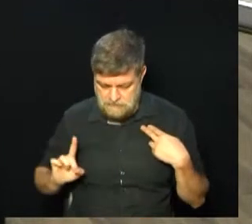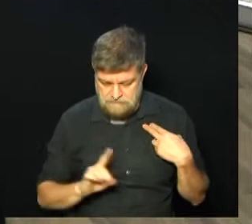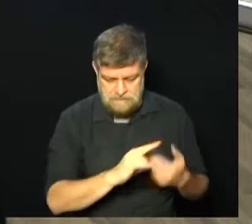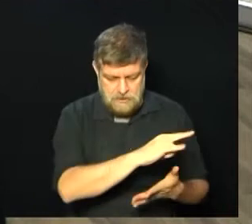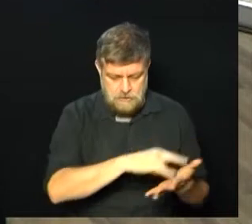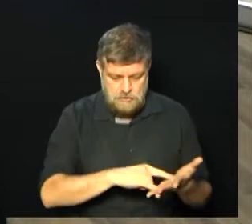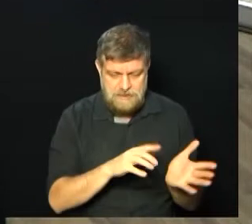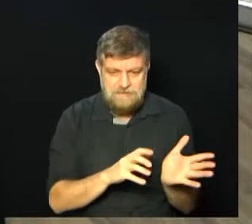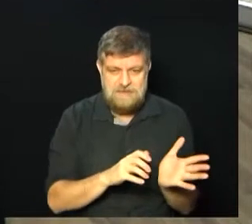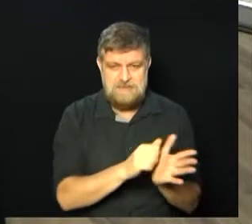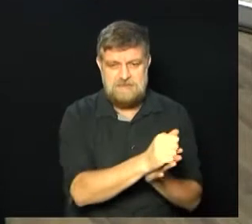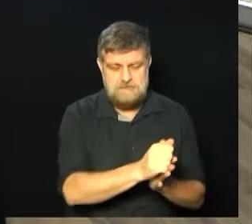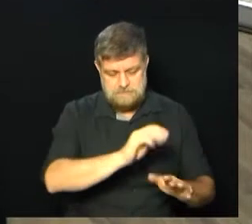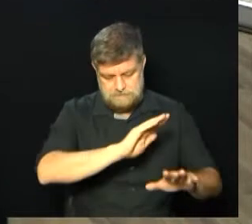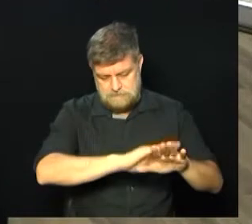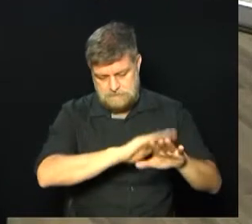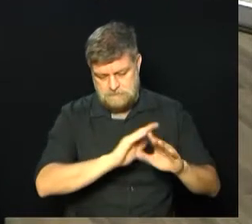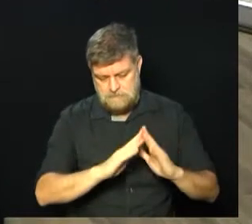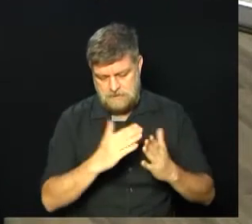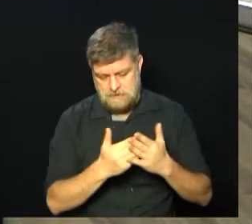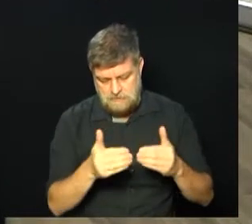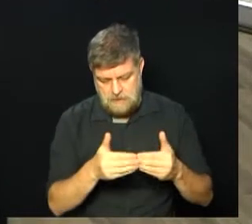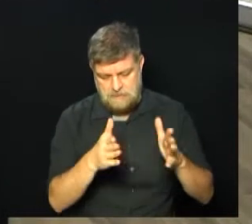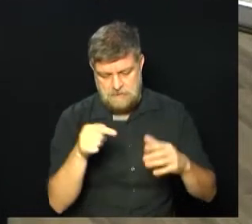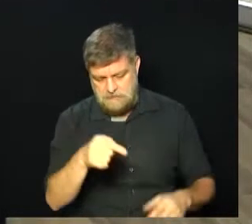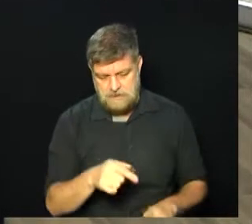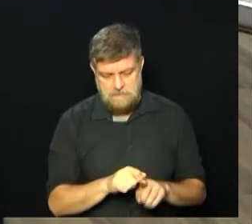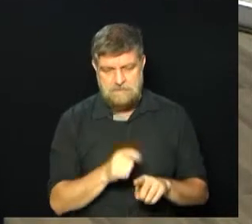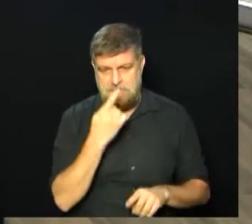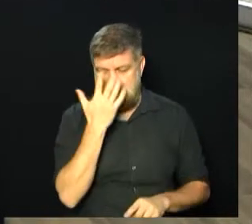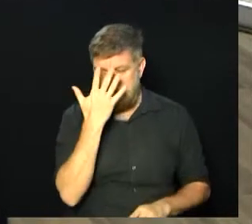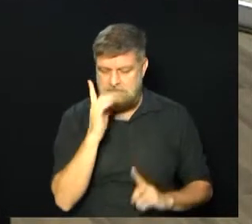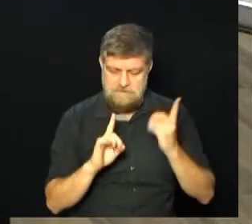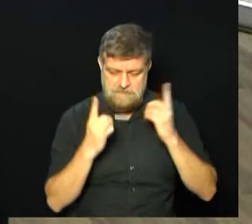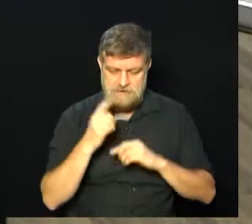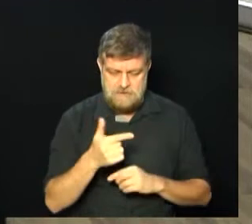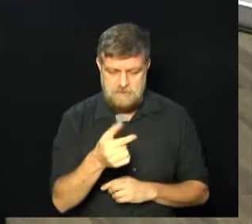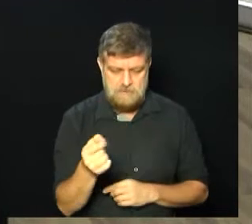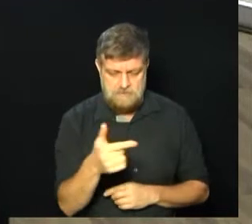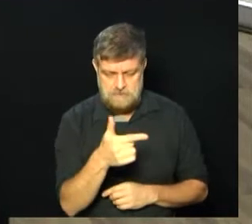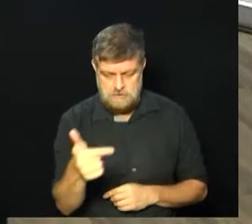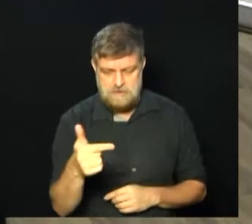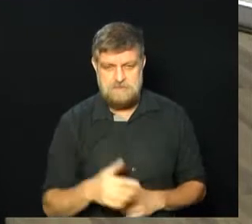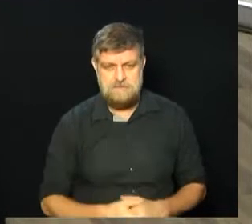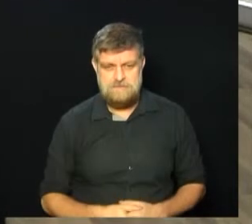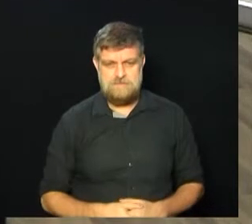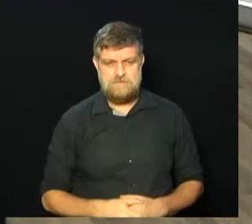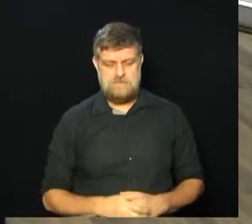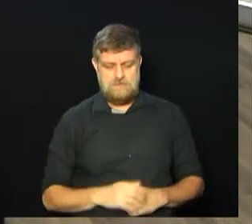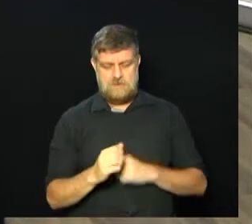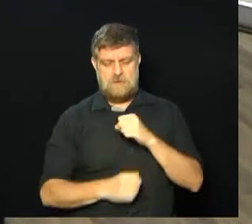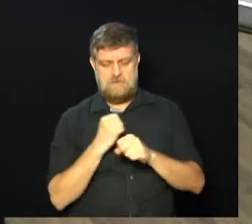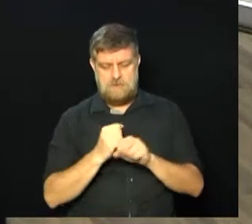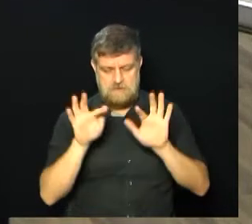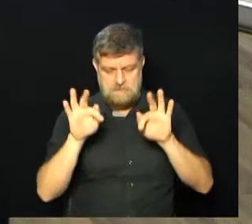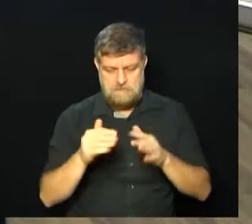né nisso também de fazer inscrição para as aulas começarem logo em fevereiro de 2022 e menina final do ano a gente